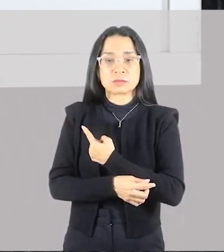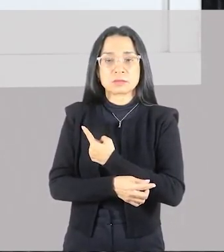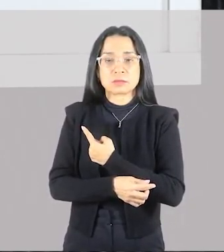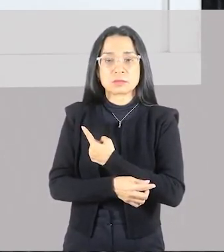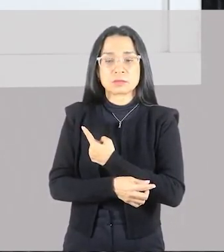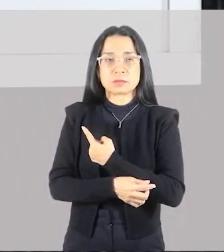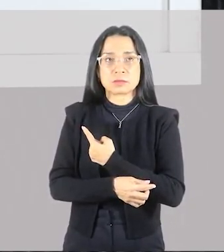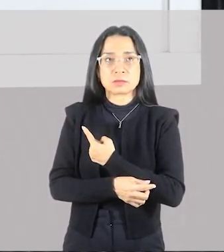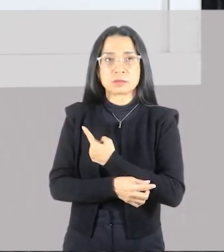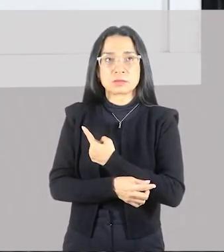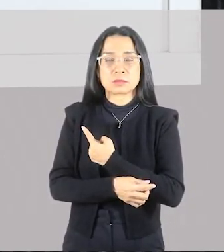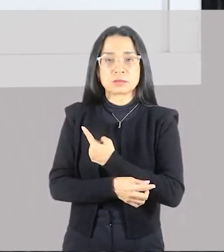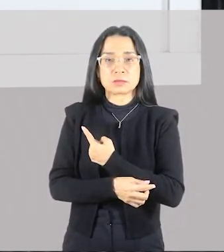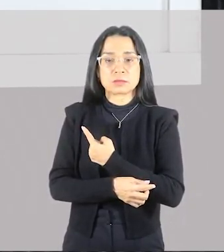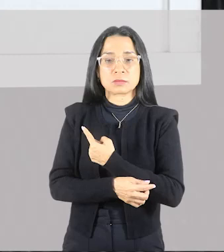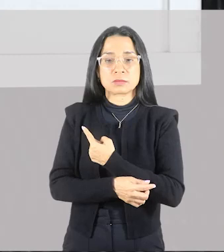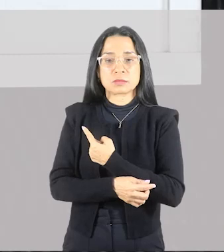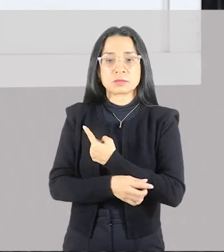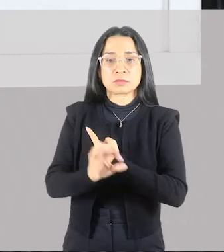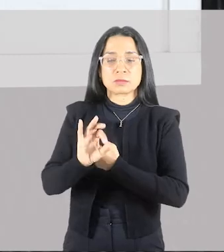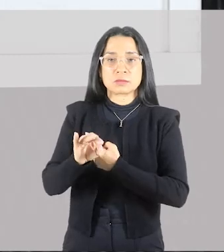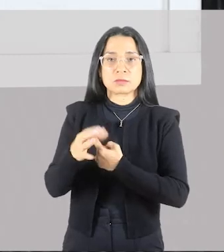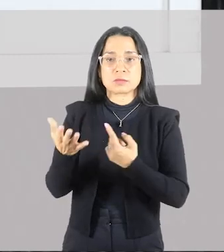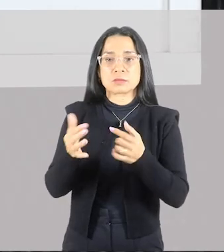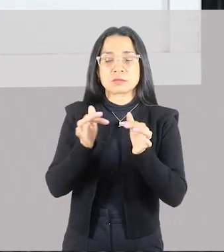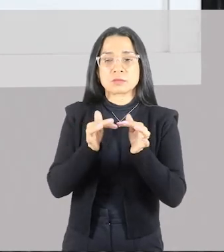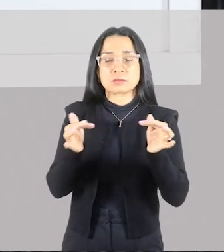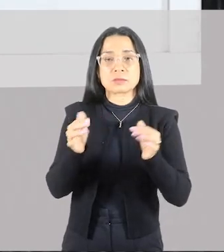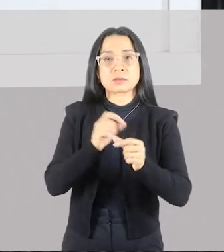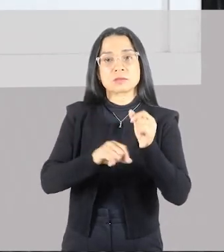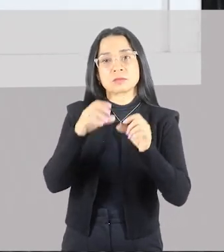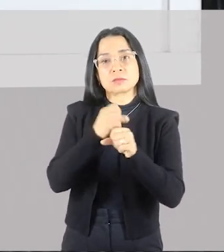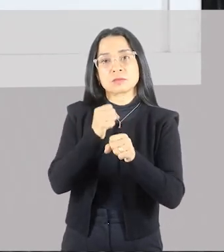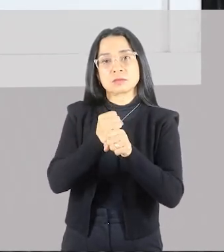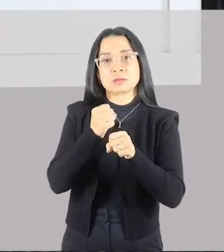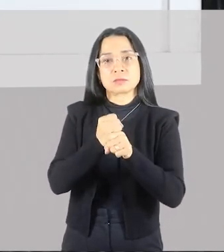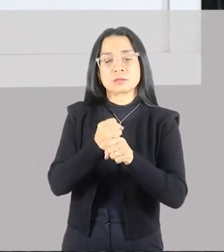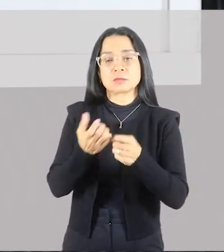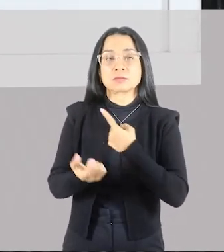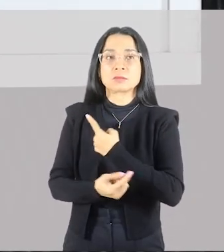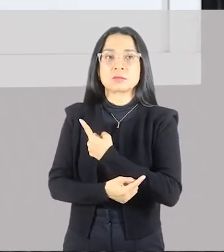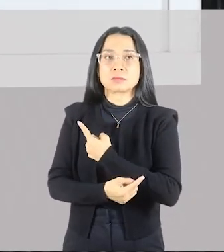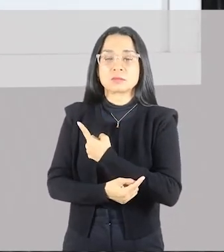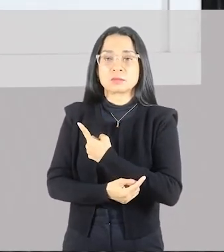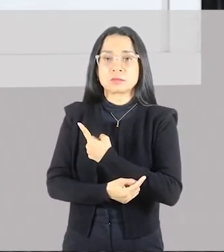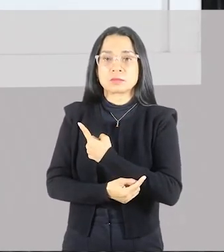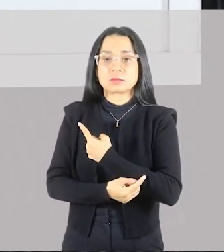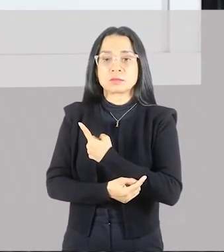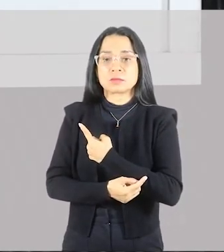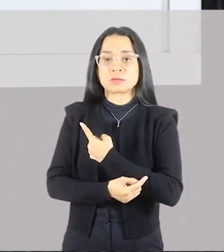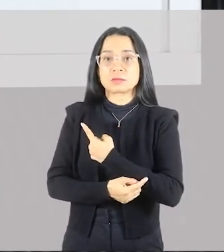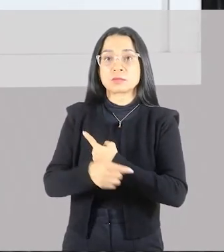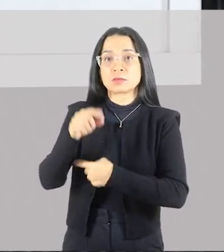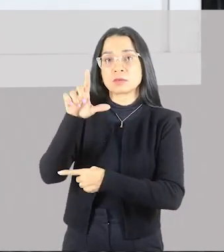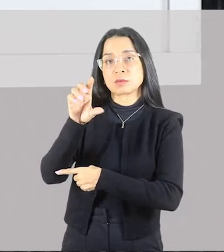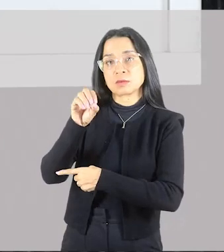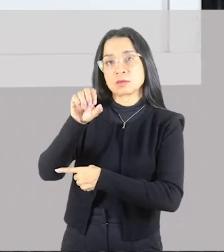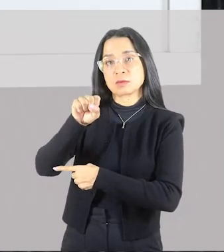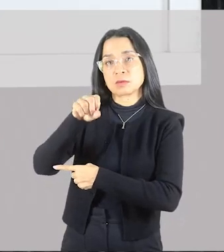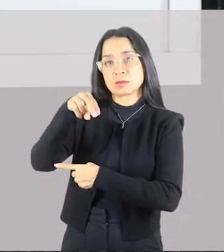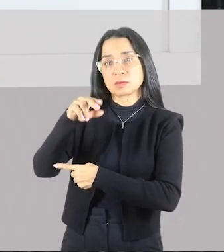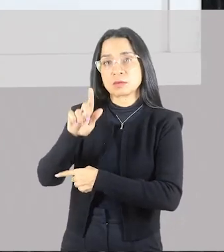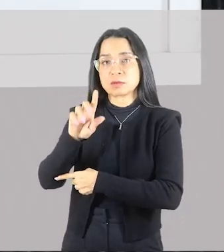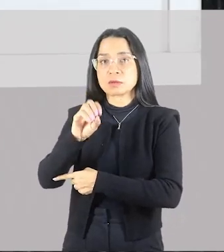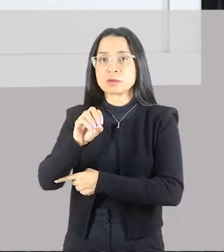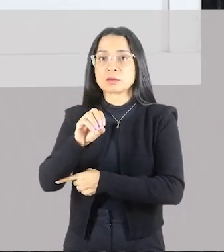por 2. Certo? Essa é a fórmula para calcular a área de um losango. Perfeito, turma? Anota essas